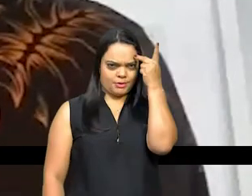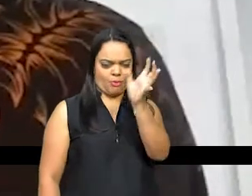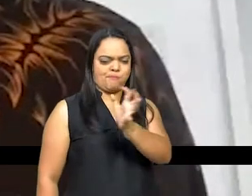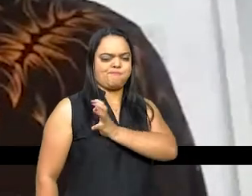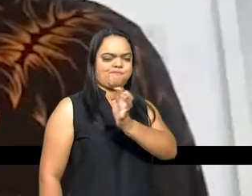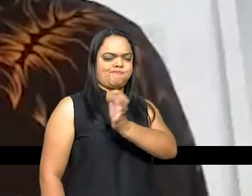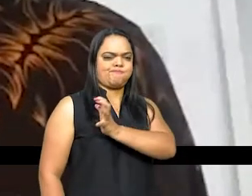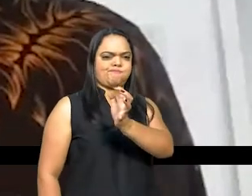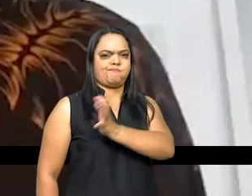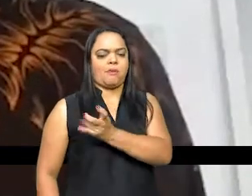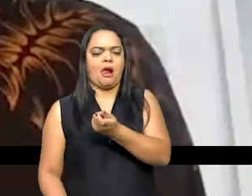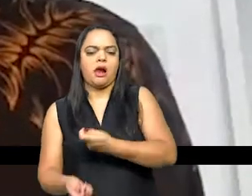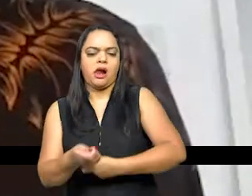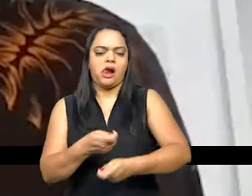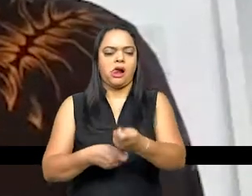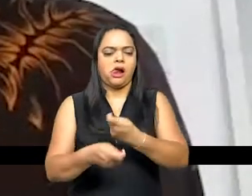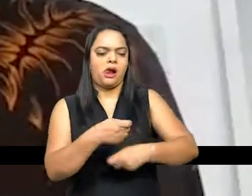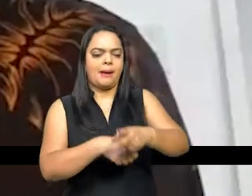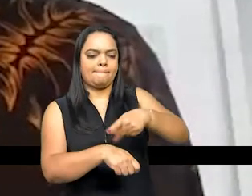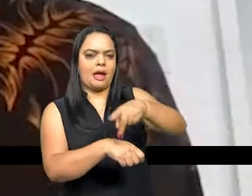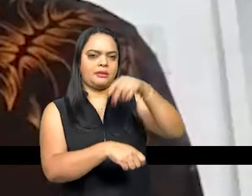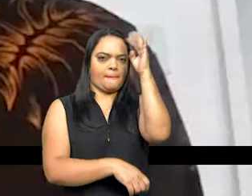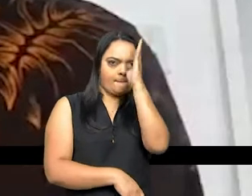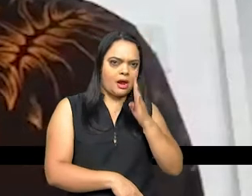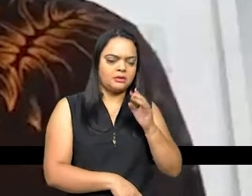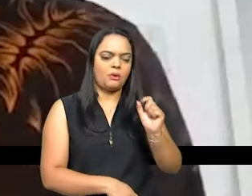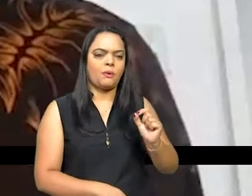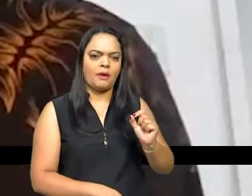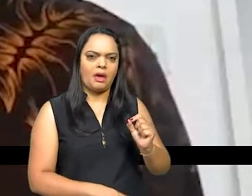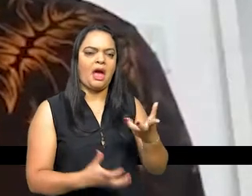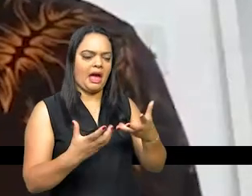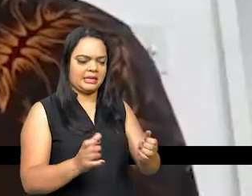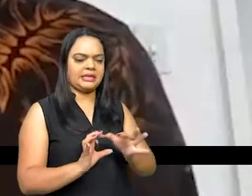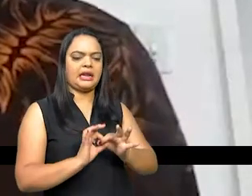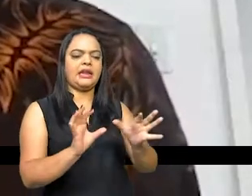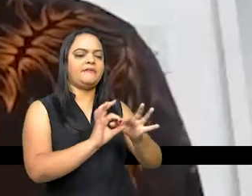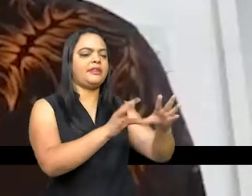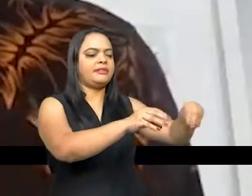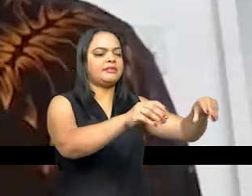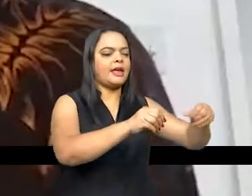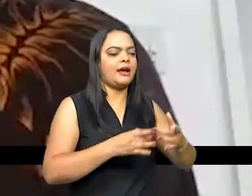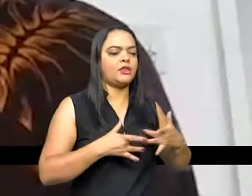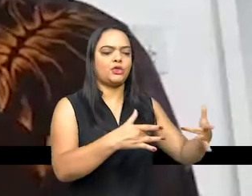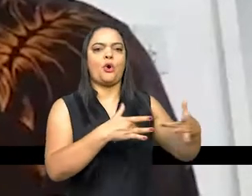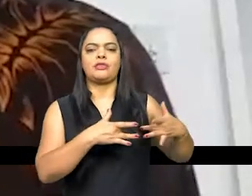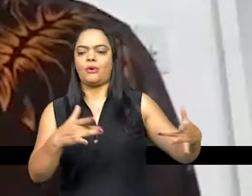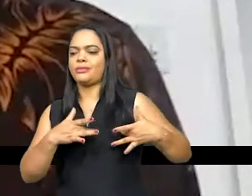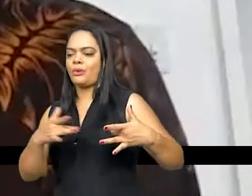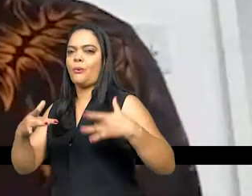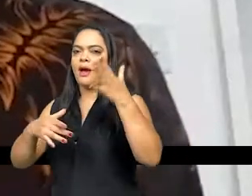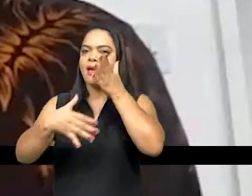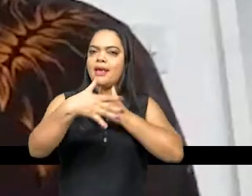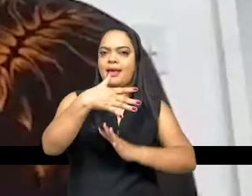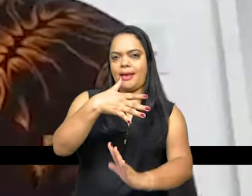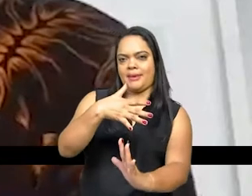que administravam esse país independente estavam dispostas a conceder terras para imigrantes e não conceder